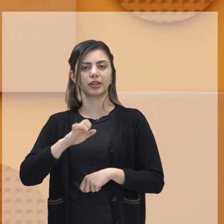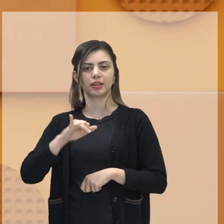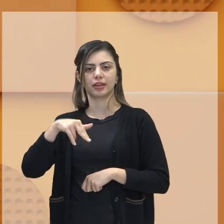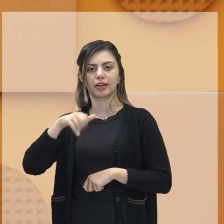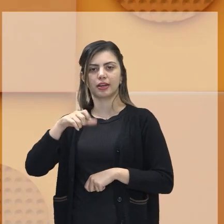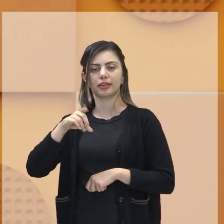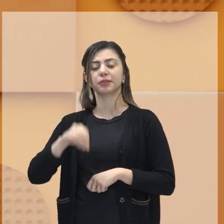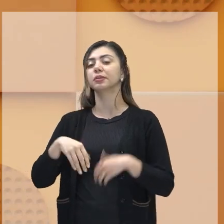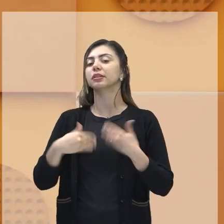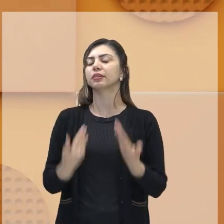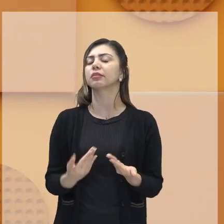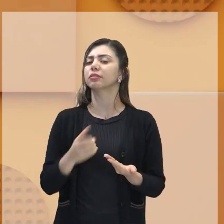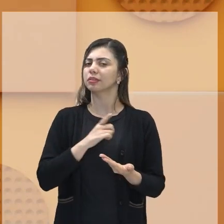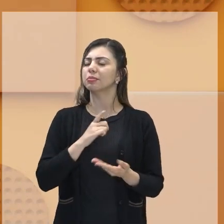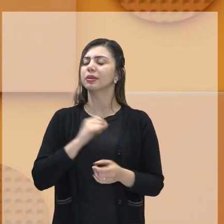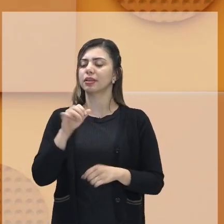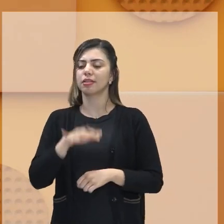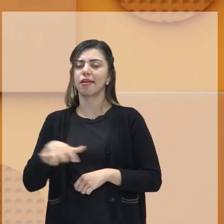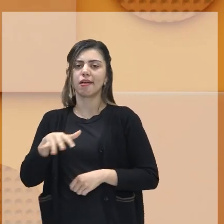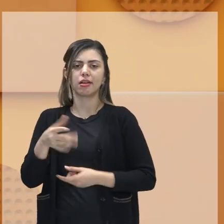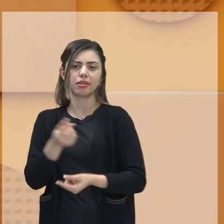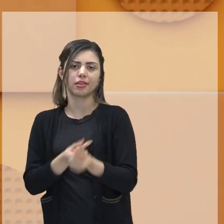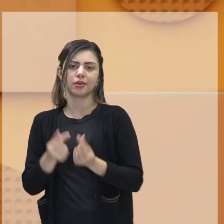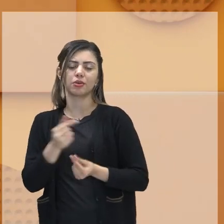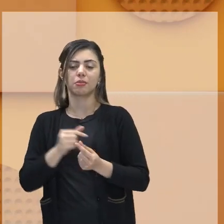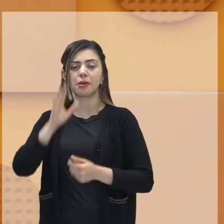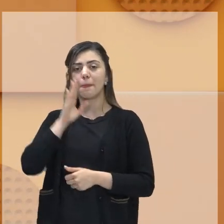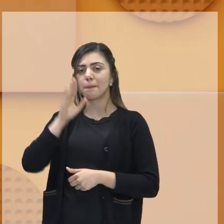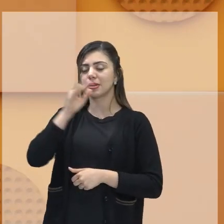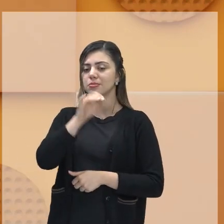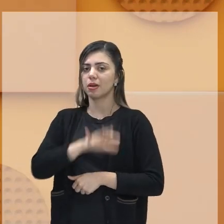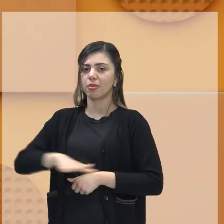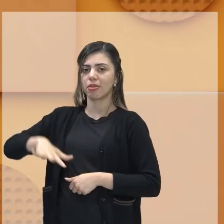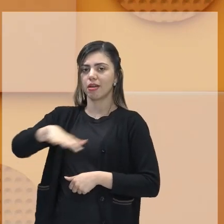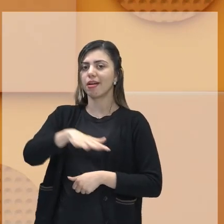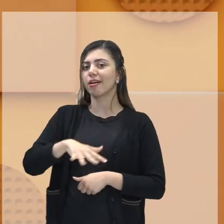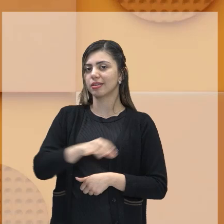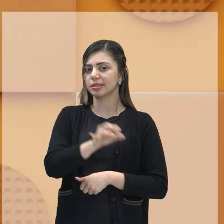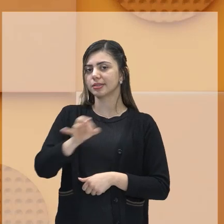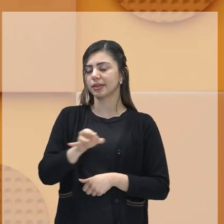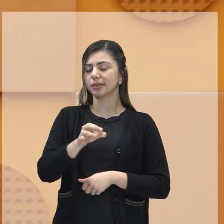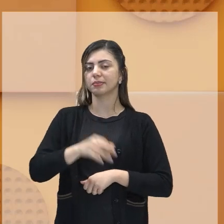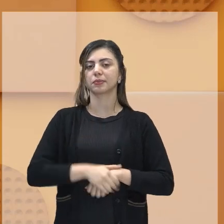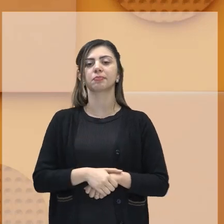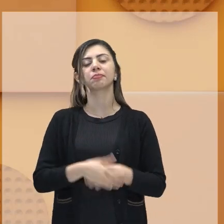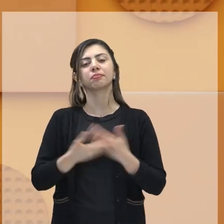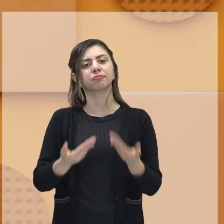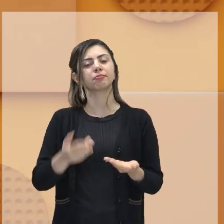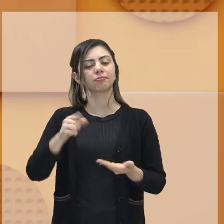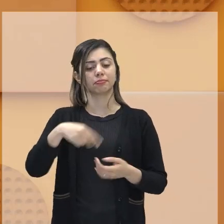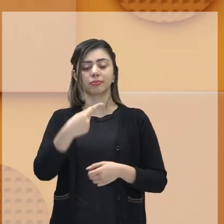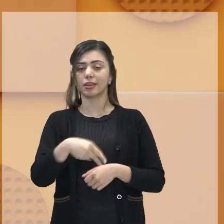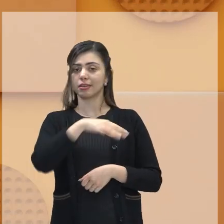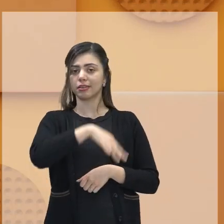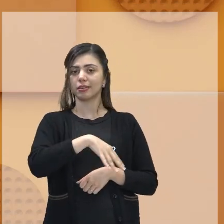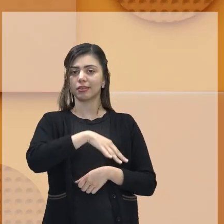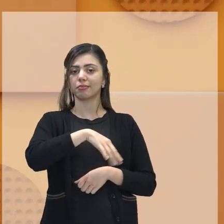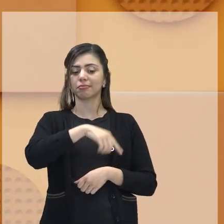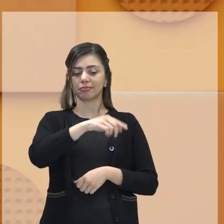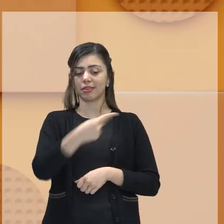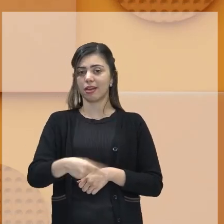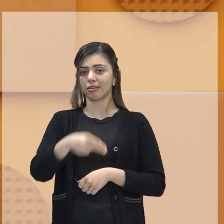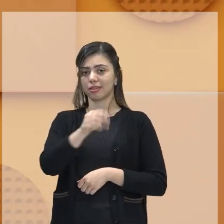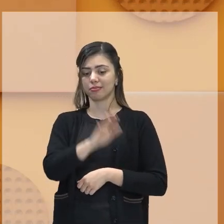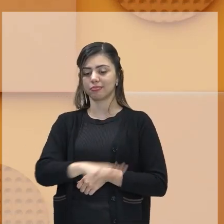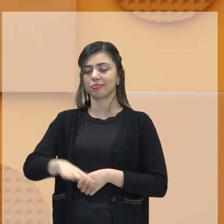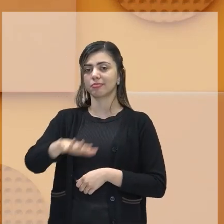uma parte da economia que era predominante, como carro-chefe, vamos colocar assim, da economia brasileira naquele momento.